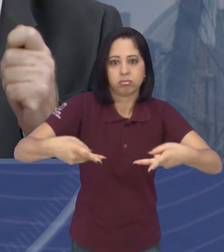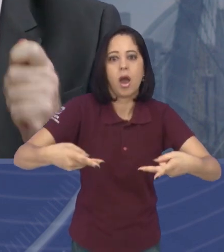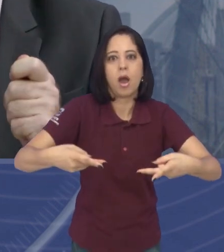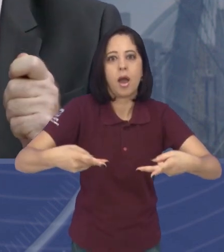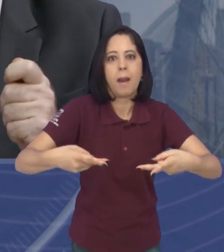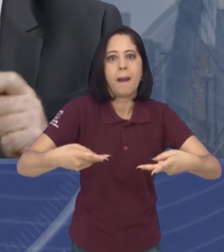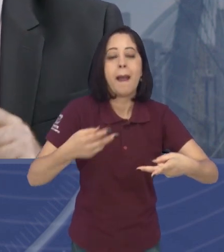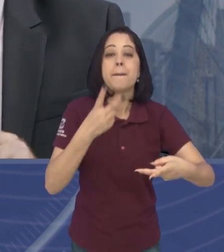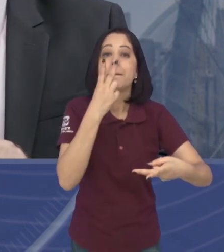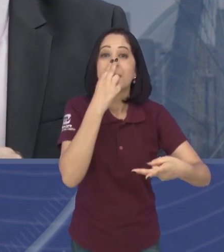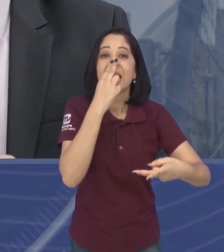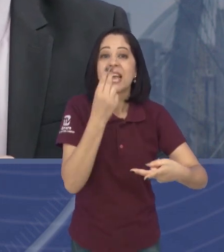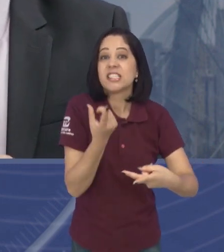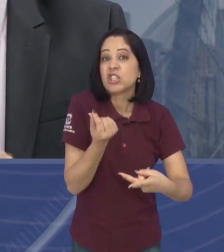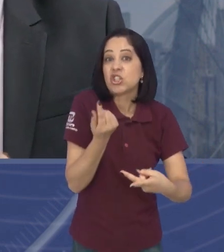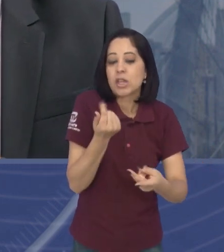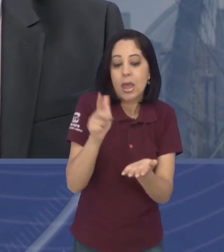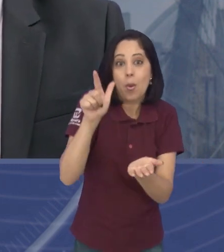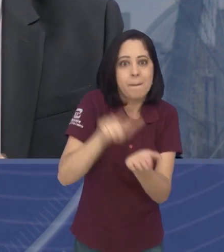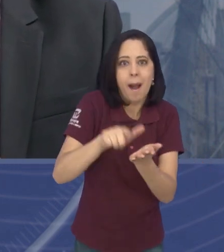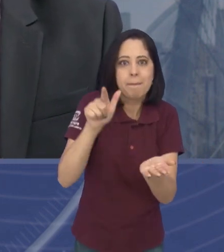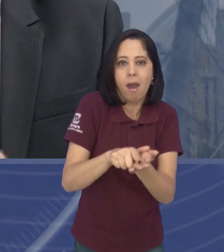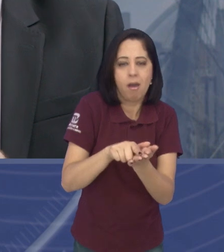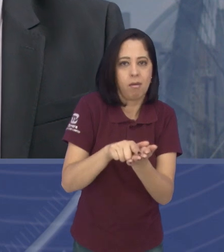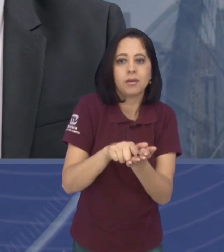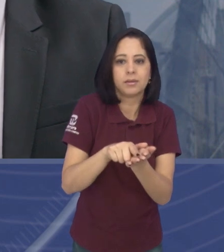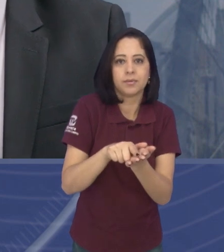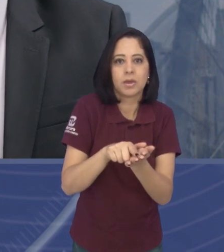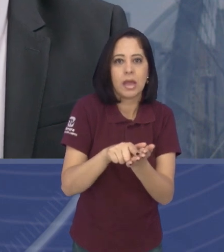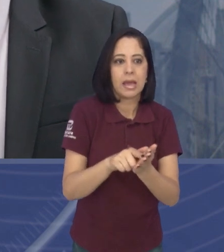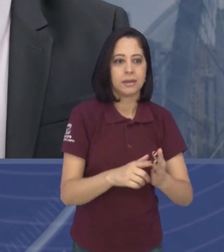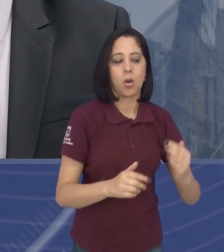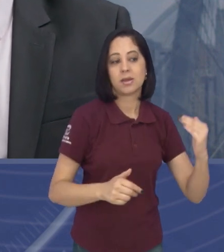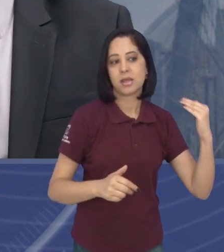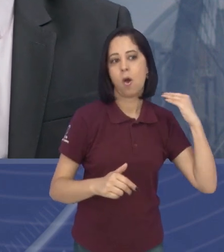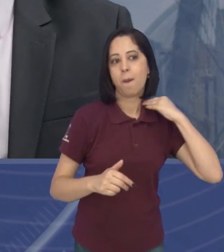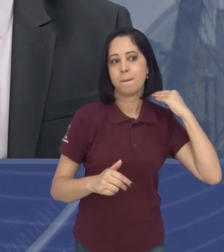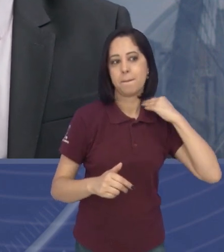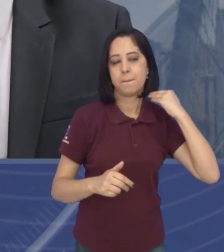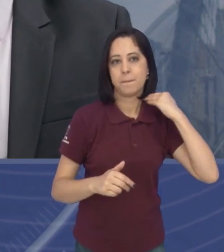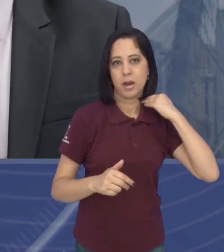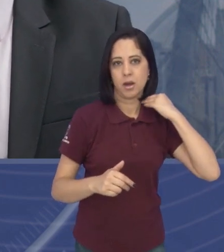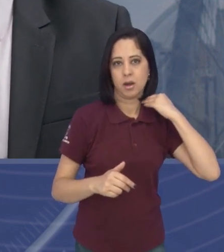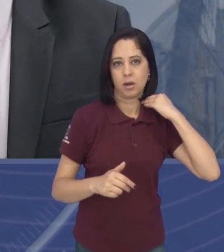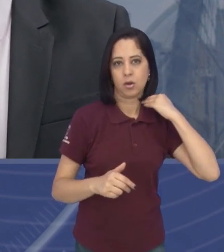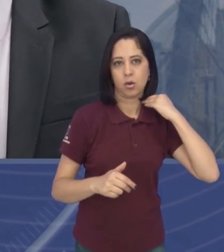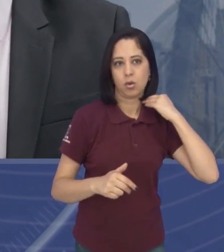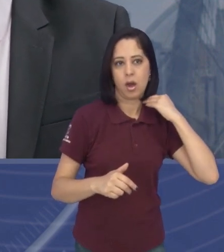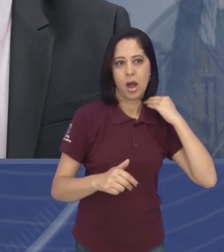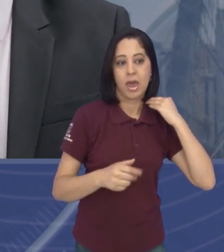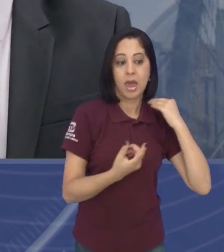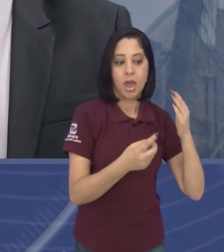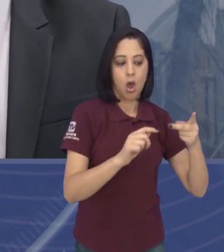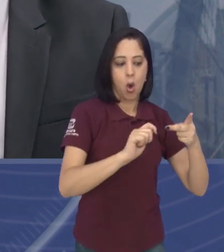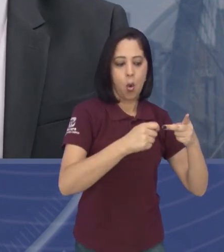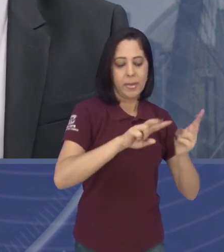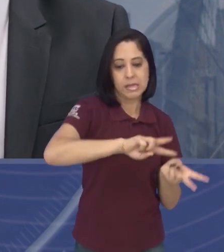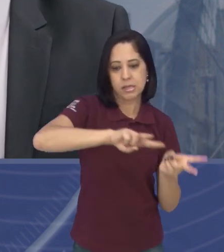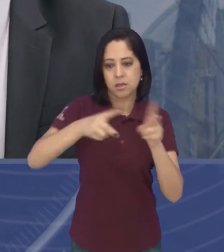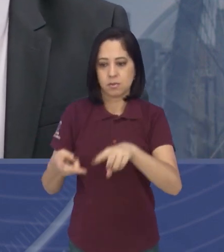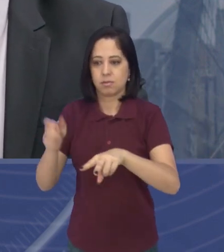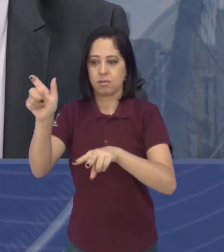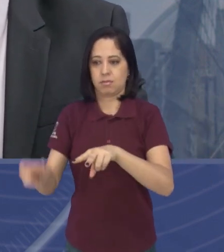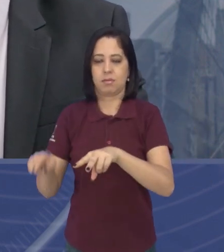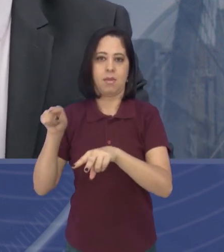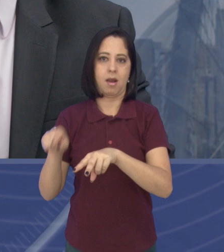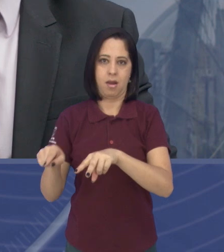dinheiro em espécie. Então ele é transferido da instituição bancária para a conta do beneficiário, golpista, laranja, quem